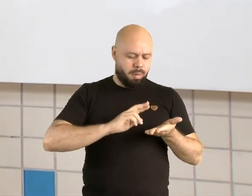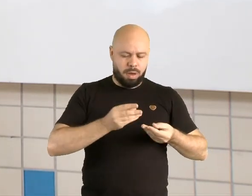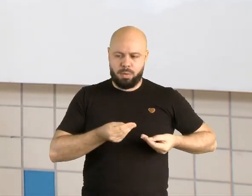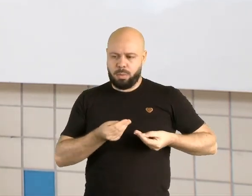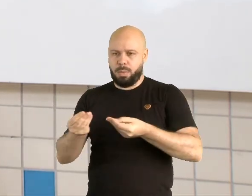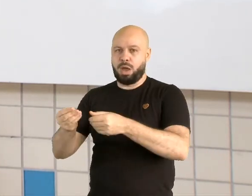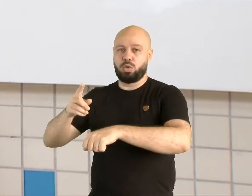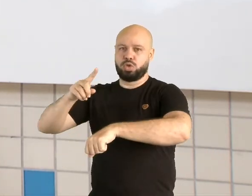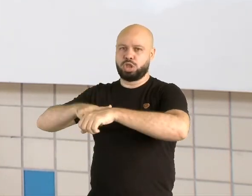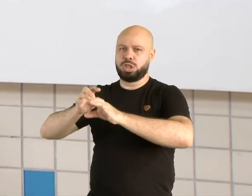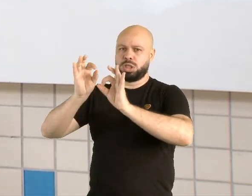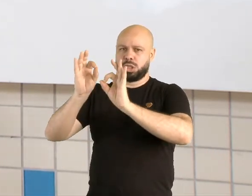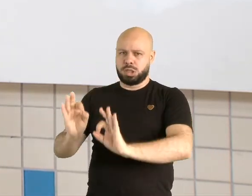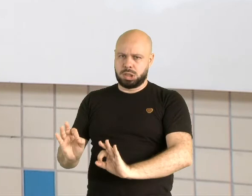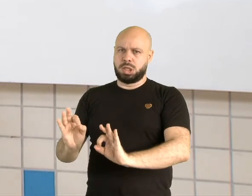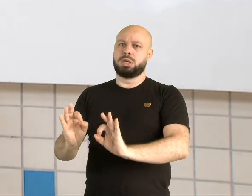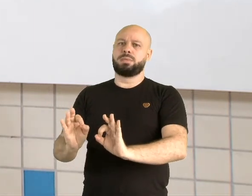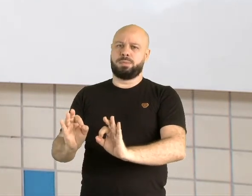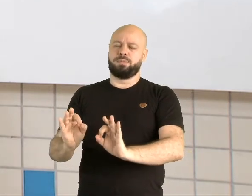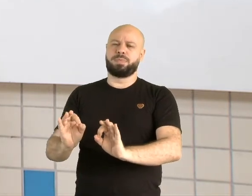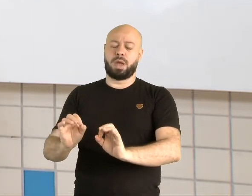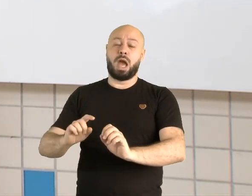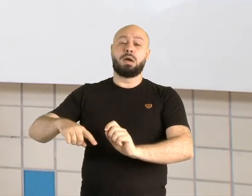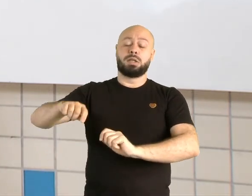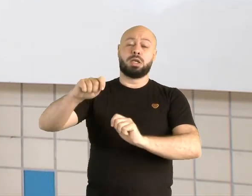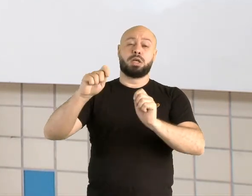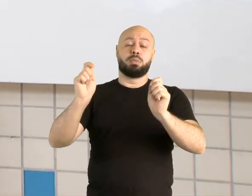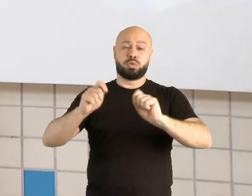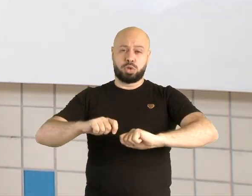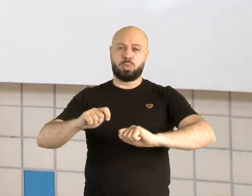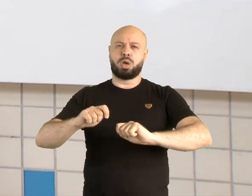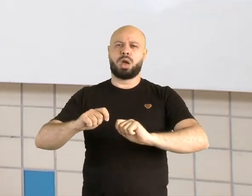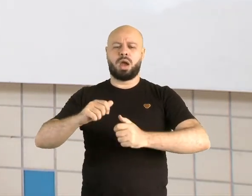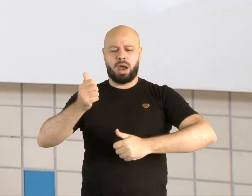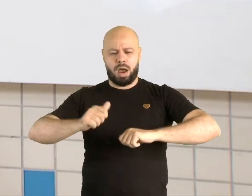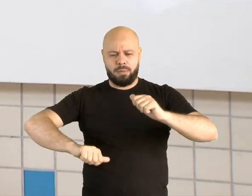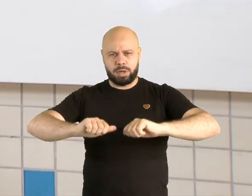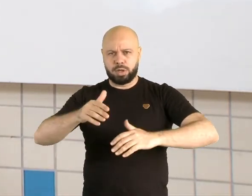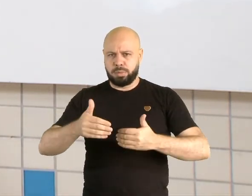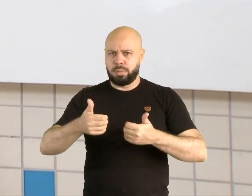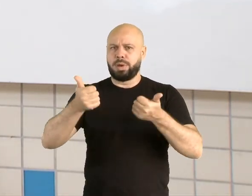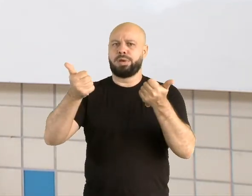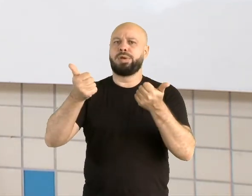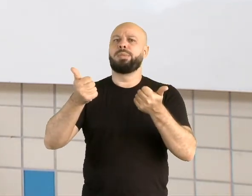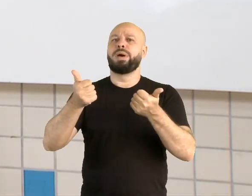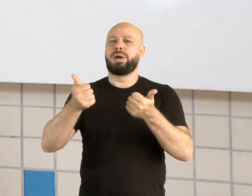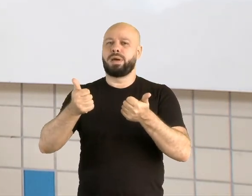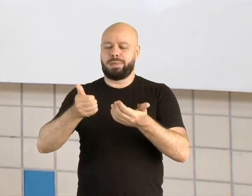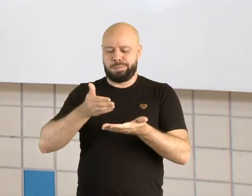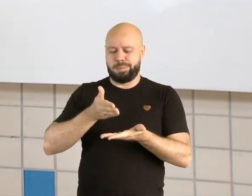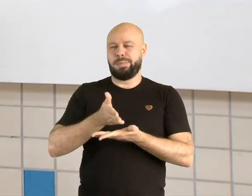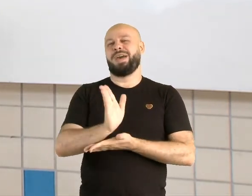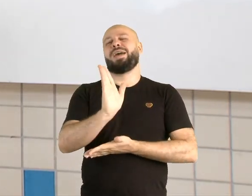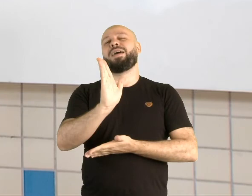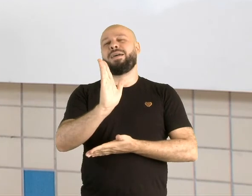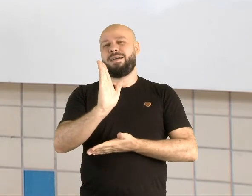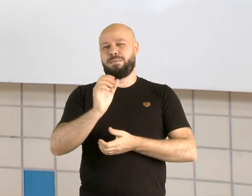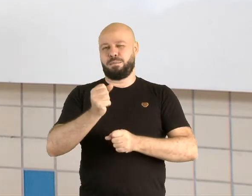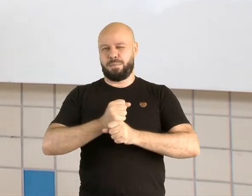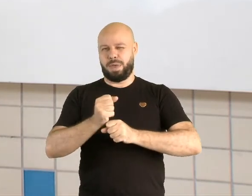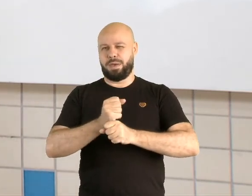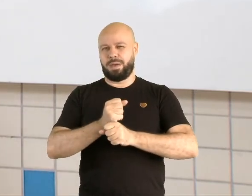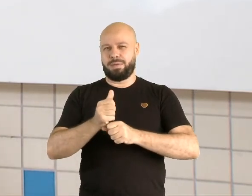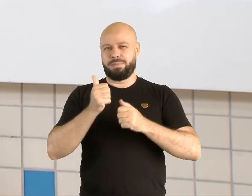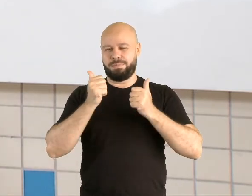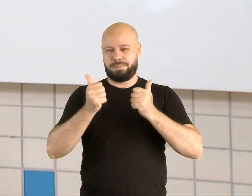prazo correto para que você possa ser bem avaliado e sair desse ano letivo com